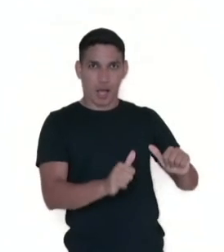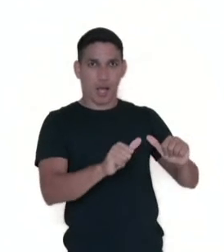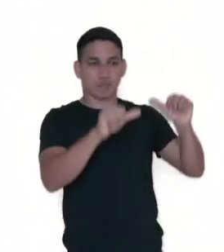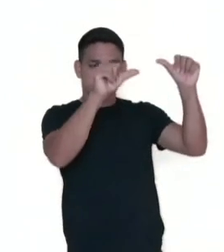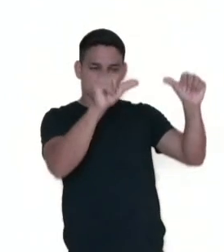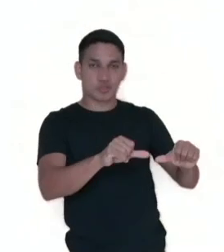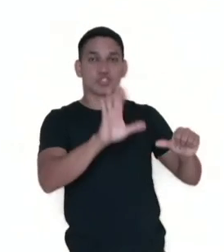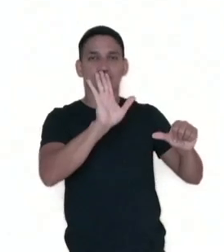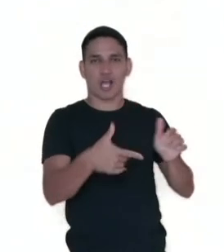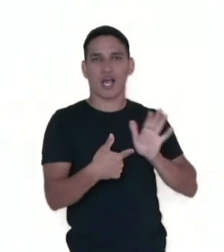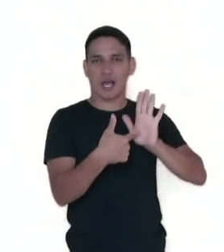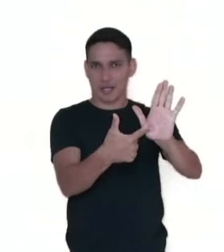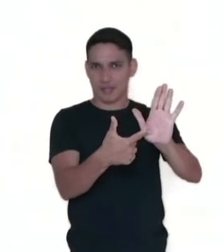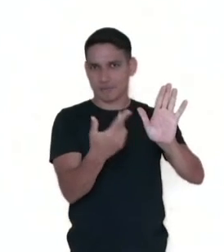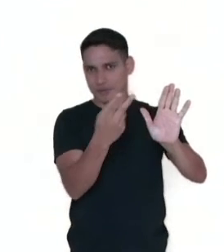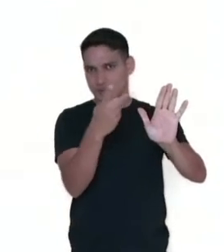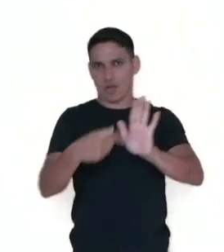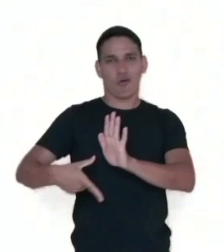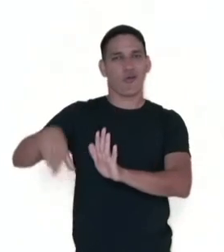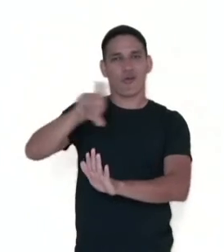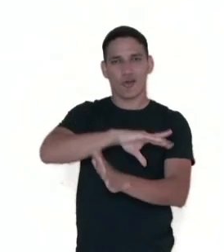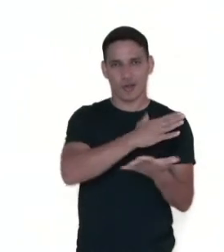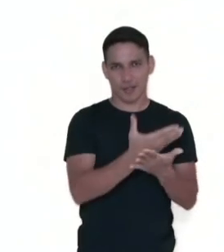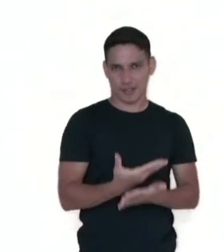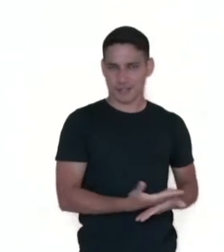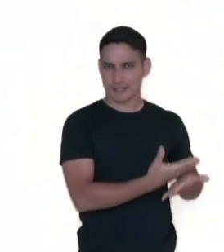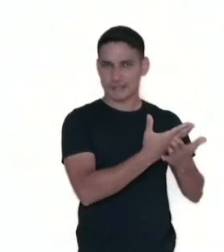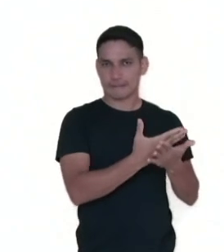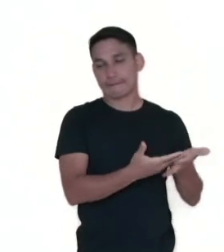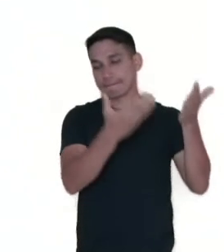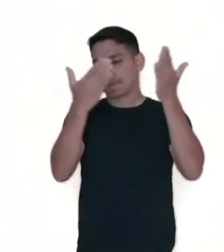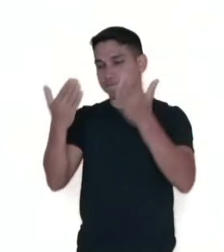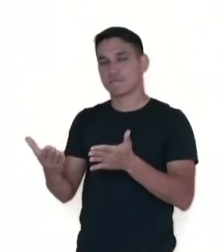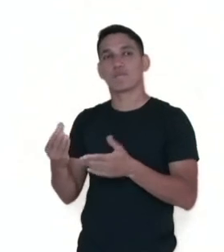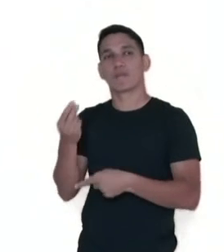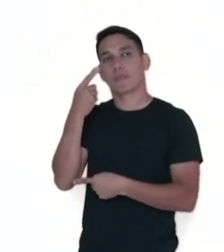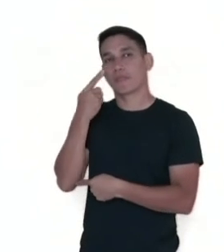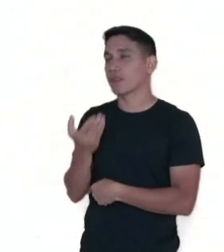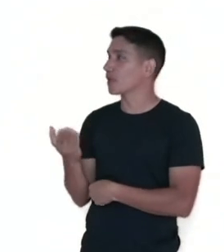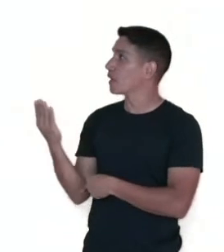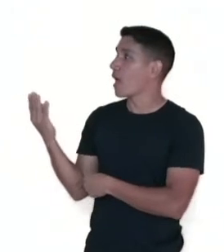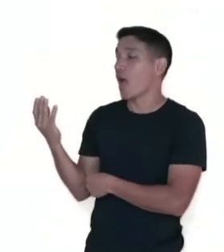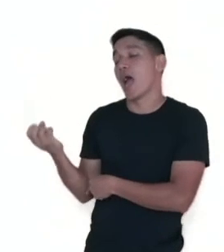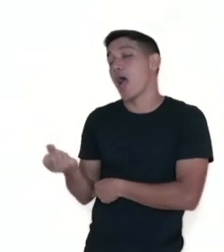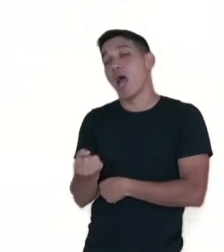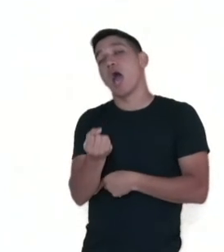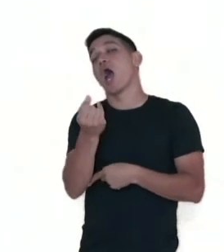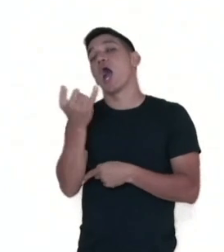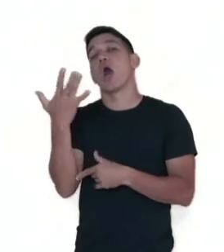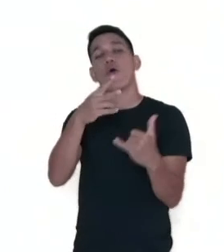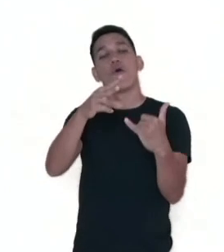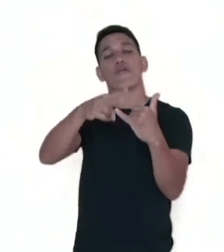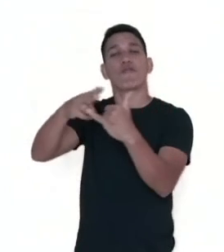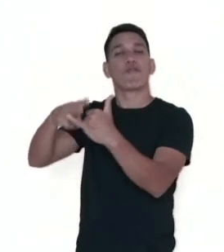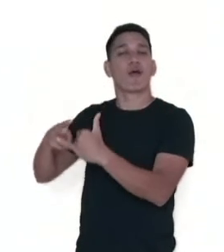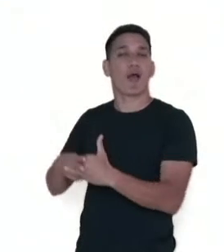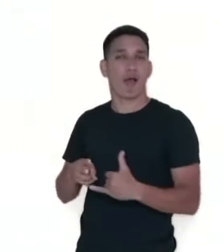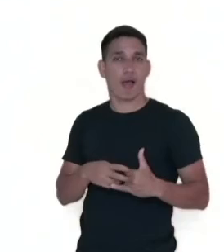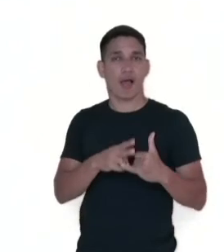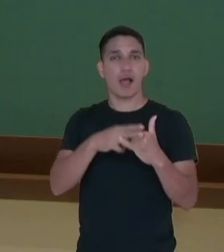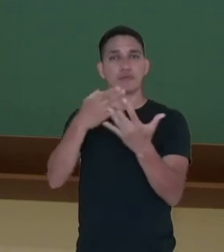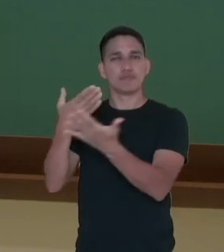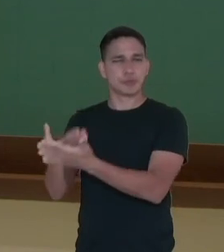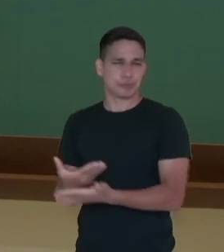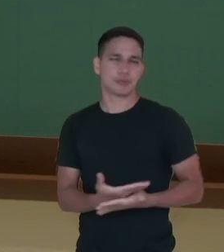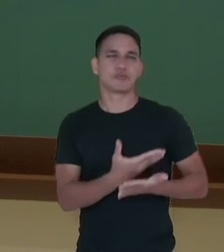havia sido apresentado, inclusive, em contexto de aula, e aqui, ó, alguns verbos